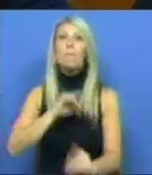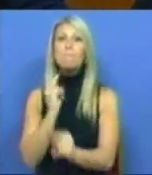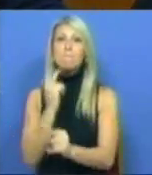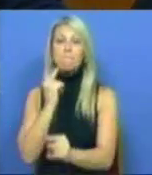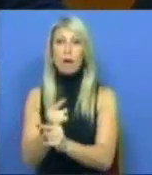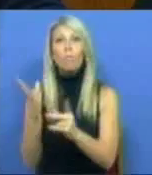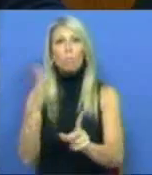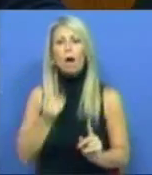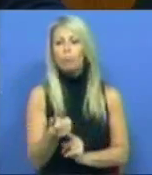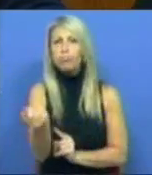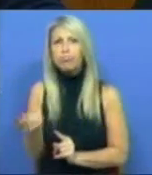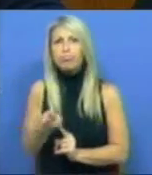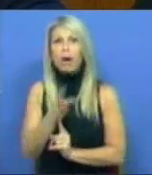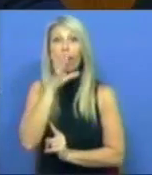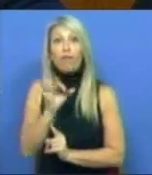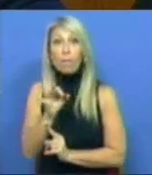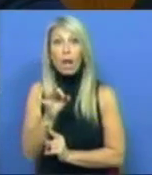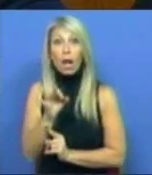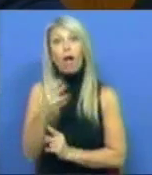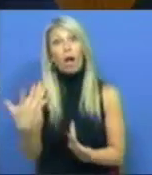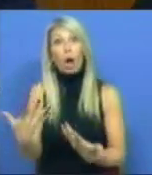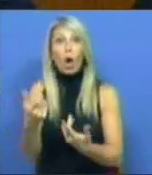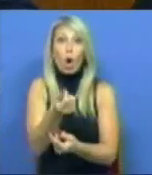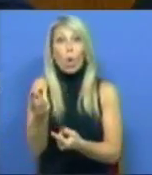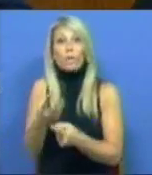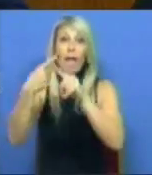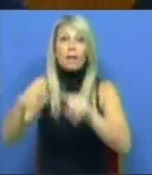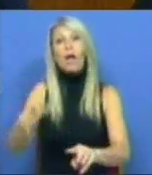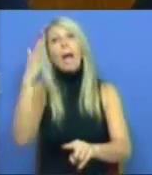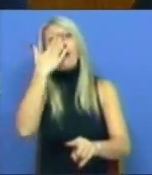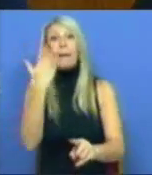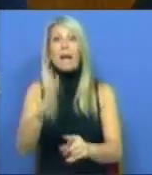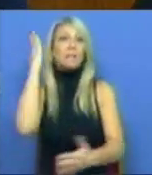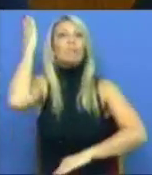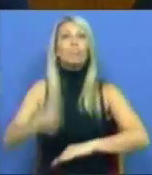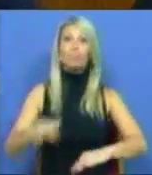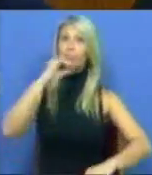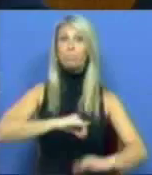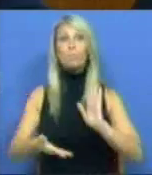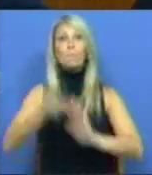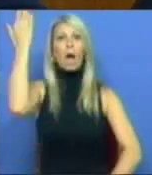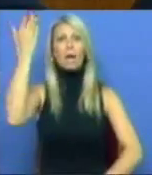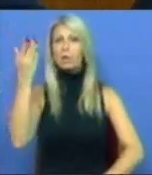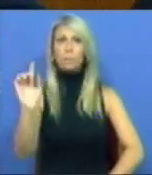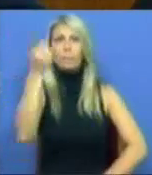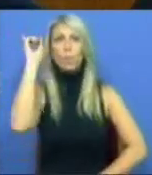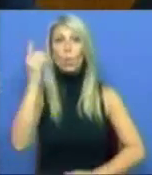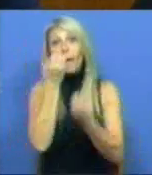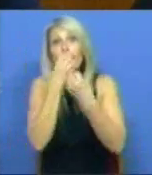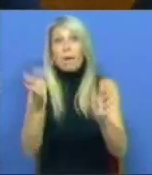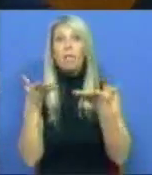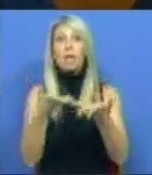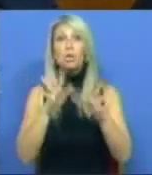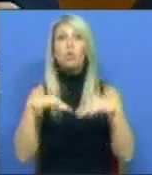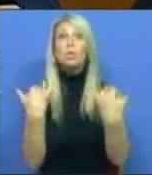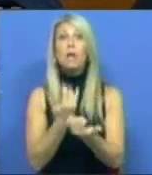dos elementos do agregado familiar vai ser diferente, vão parecer que sobem de rendimento sem subir de rendimento e vão perder a ação social escolar, como